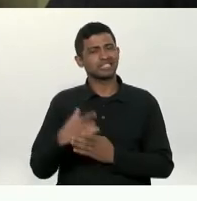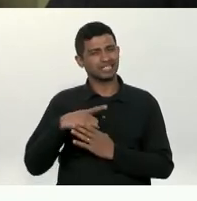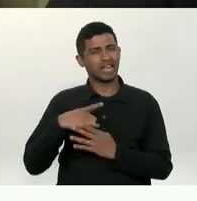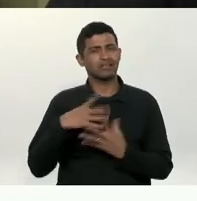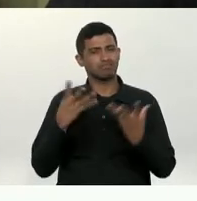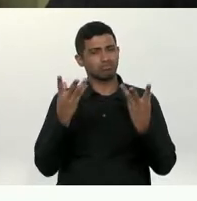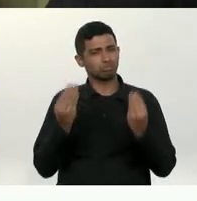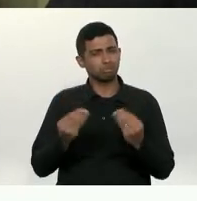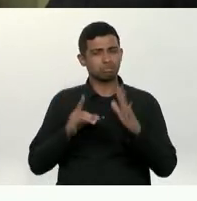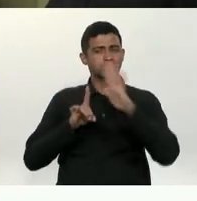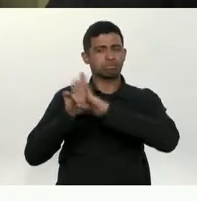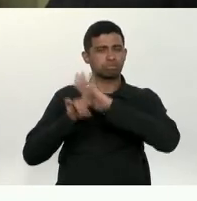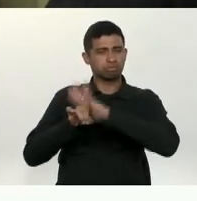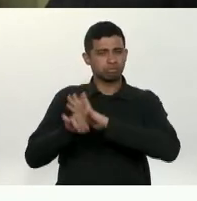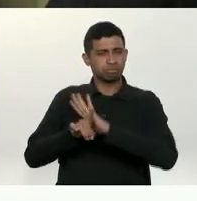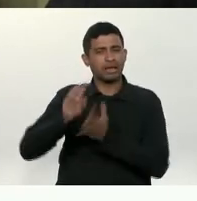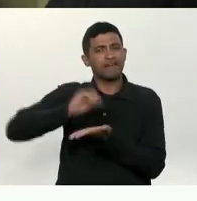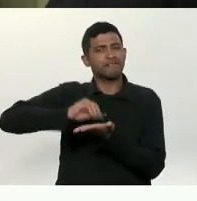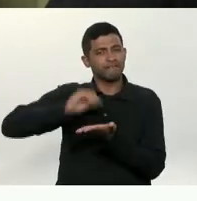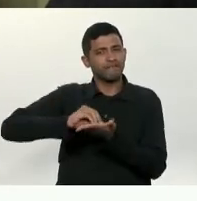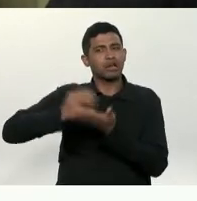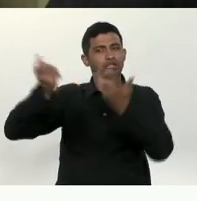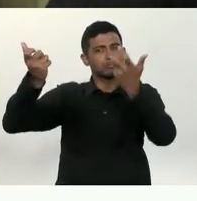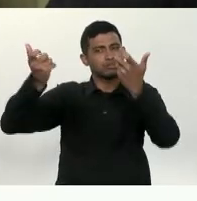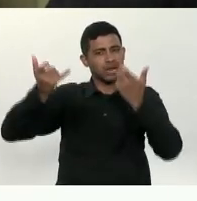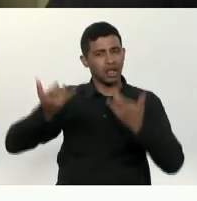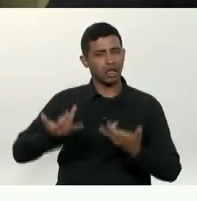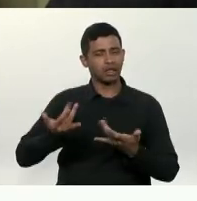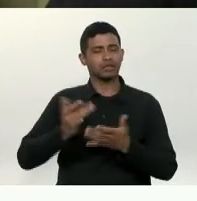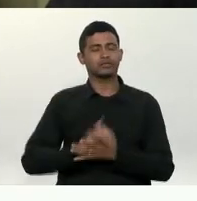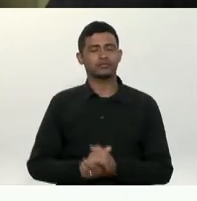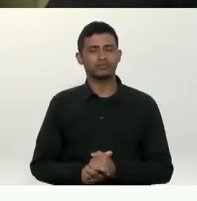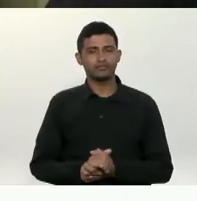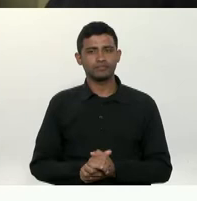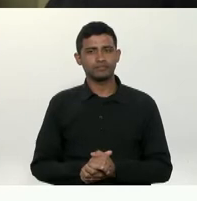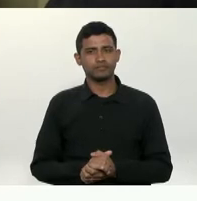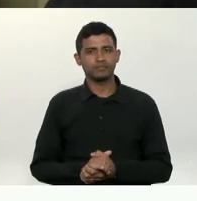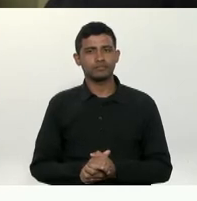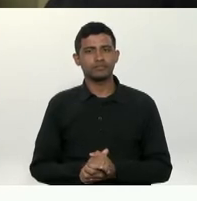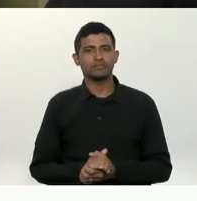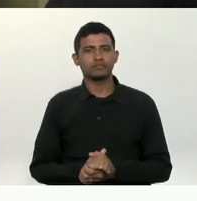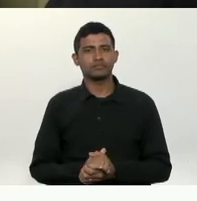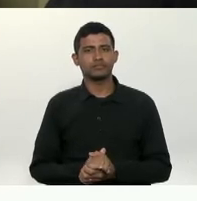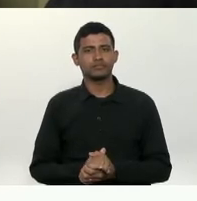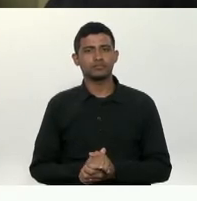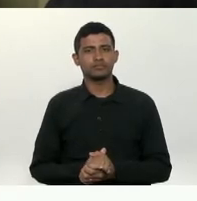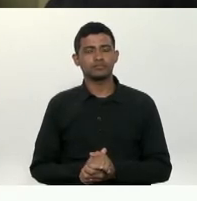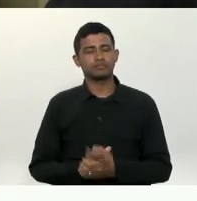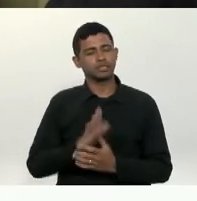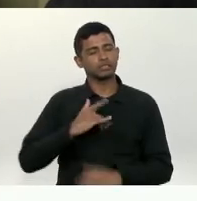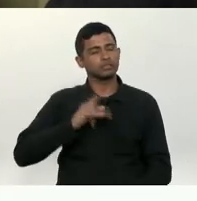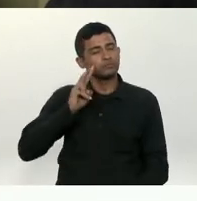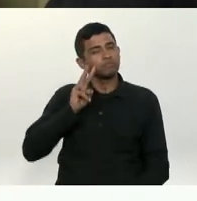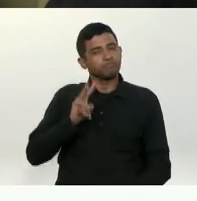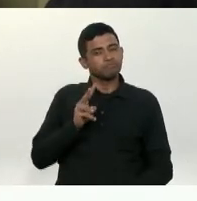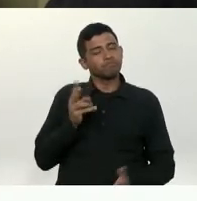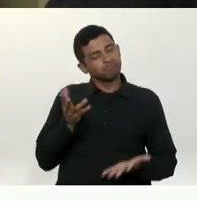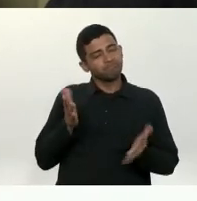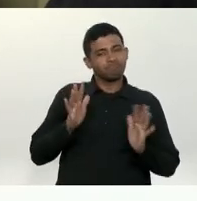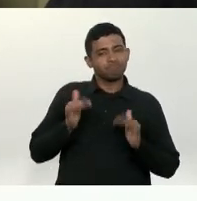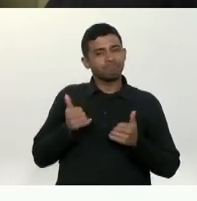questionamentos que não foram esclarecidos e vejo com bons olhos nós fazermos